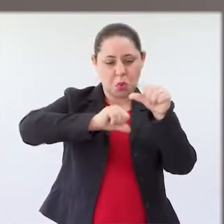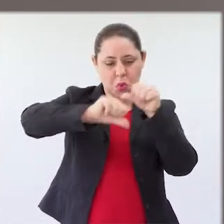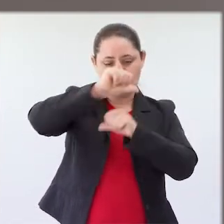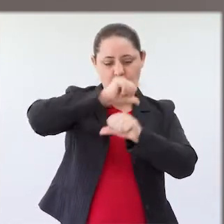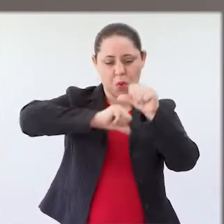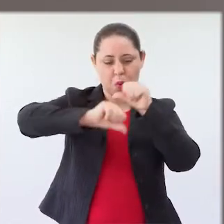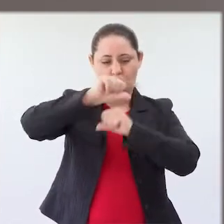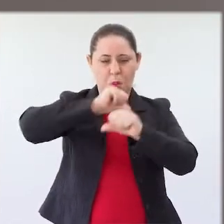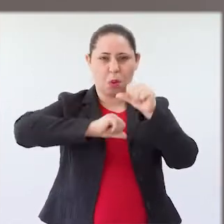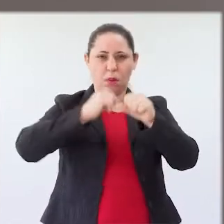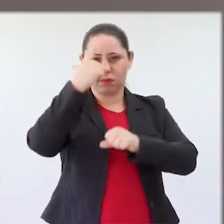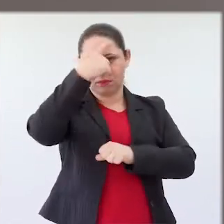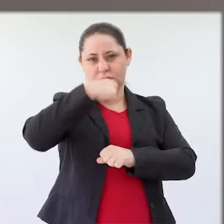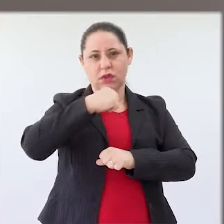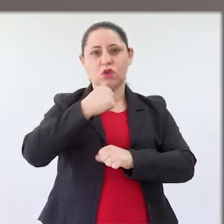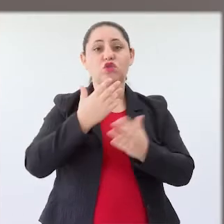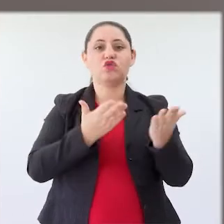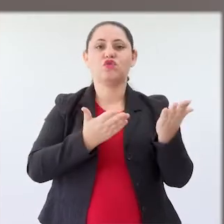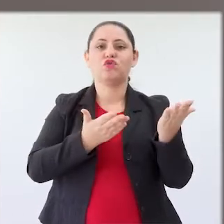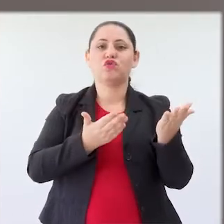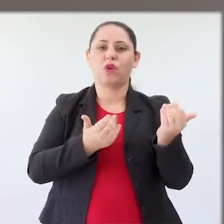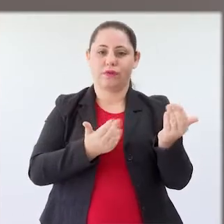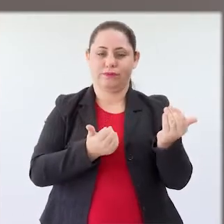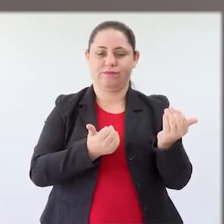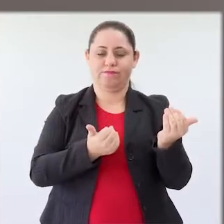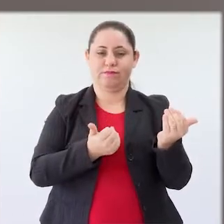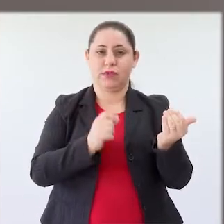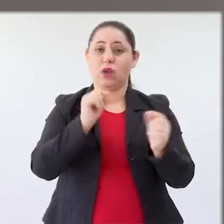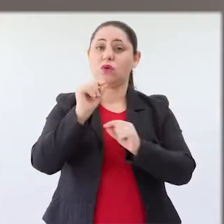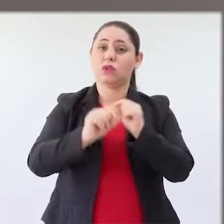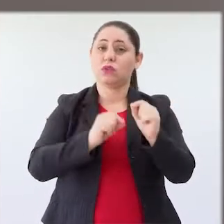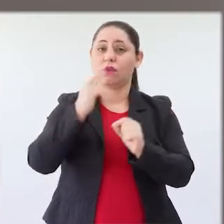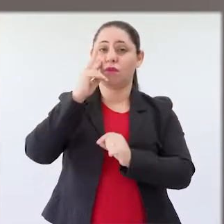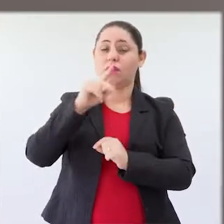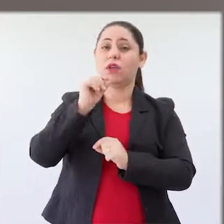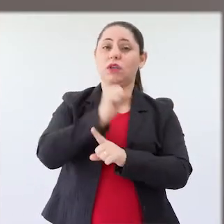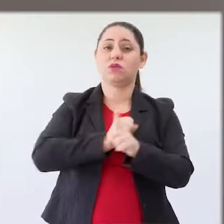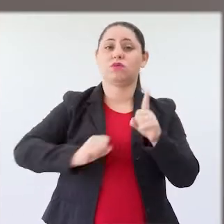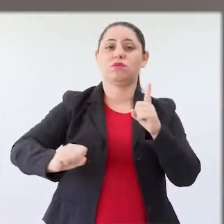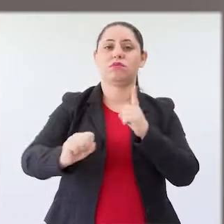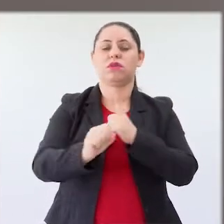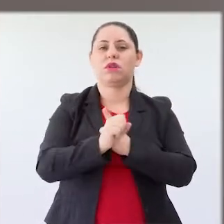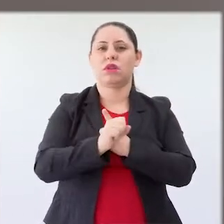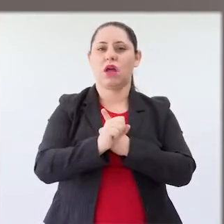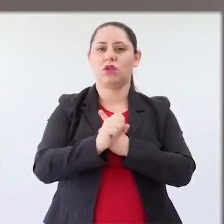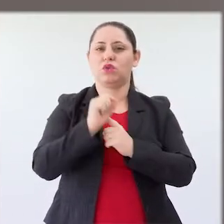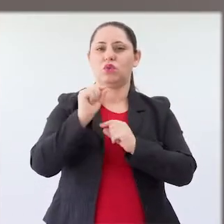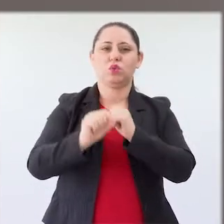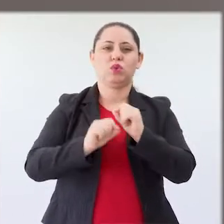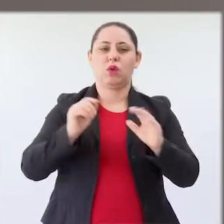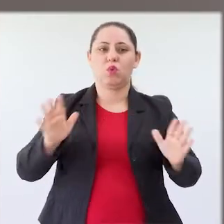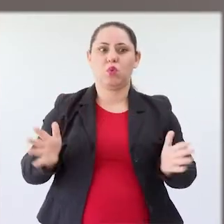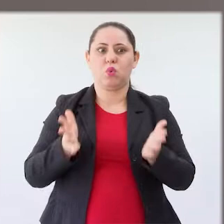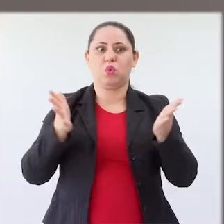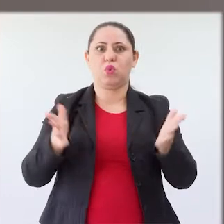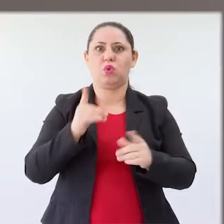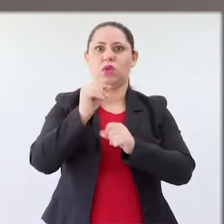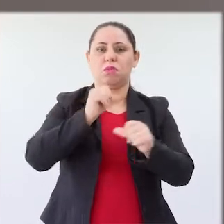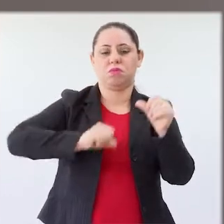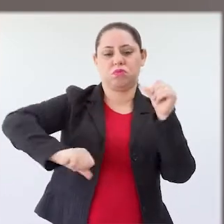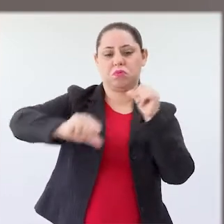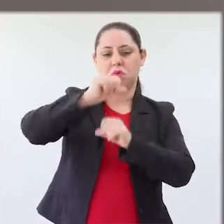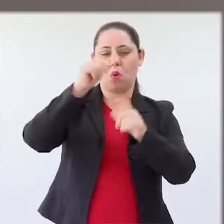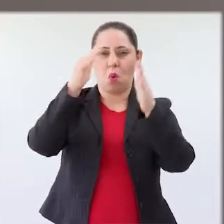toda a face, são pacientes mais jovens. Então é aí que a gente vê como que a sociedade está influenciando nessa alteração de